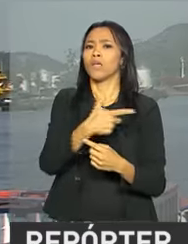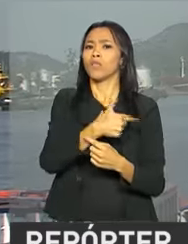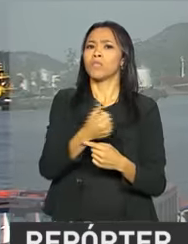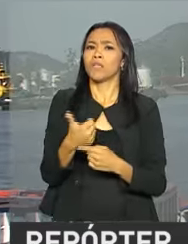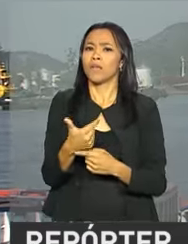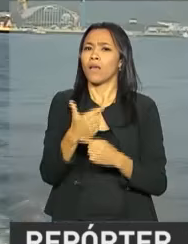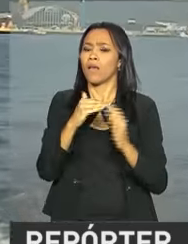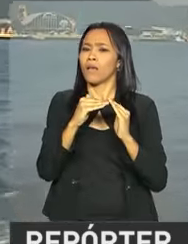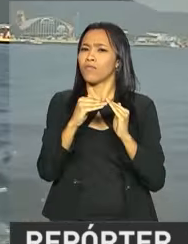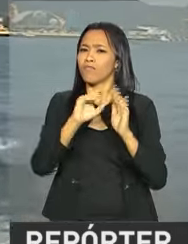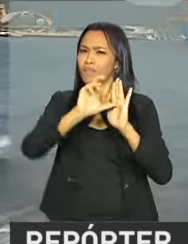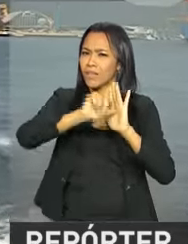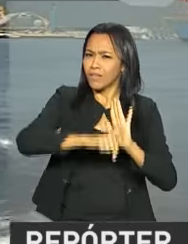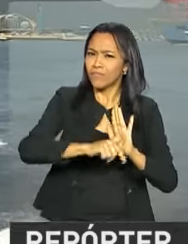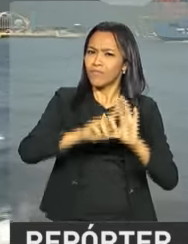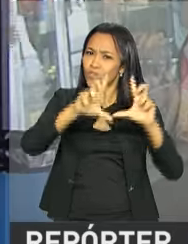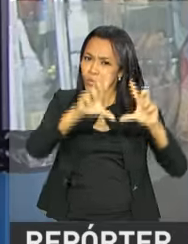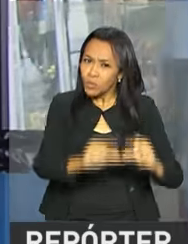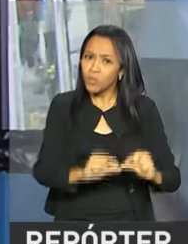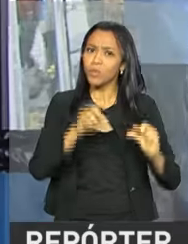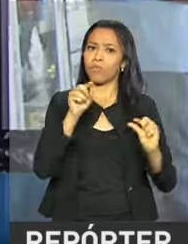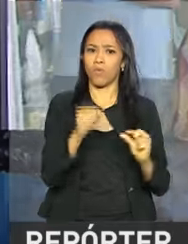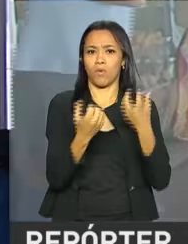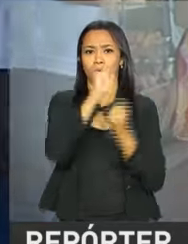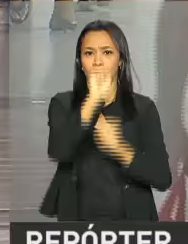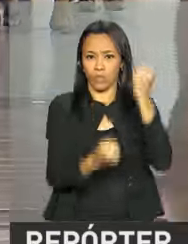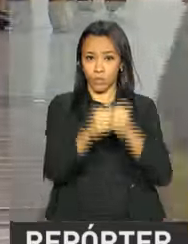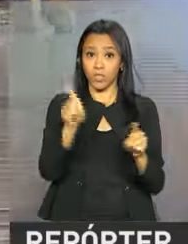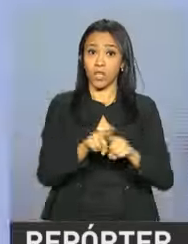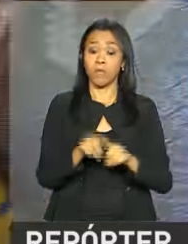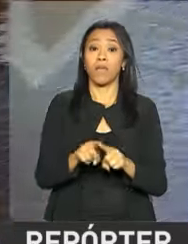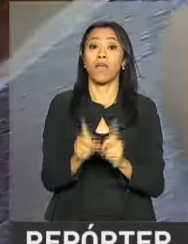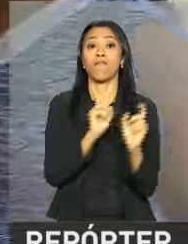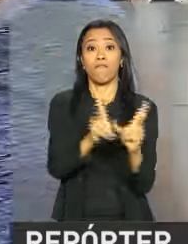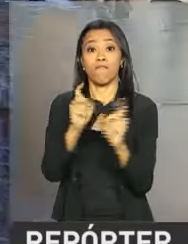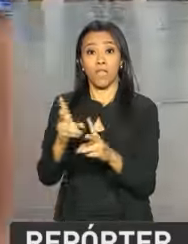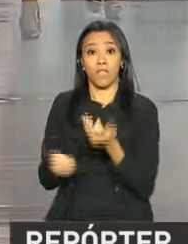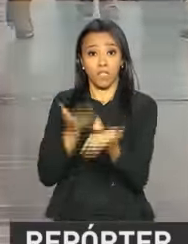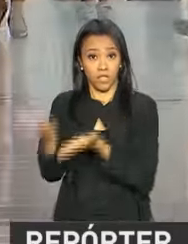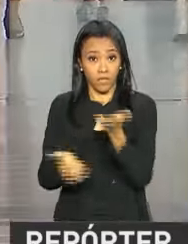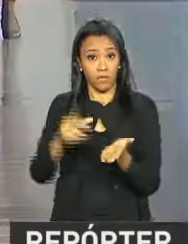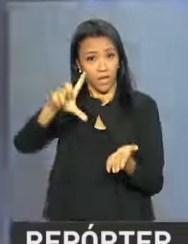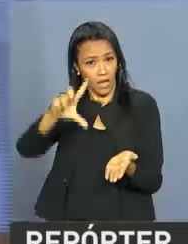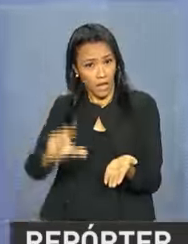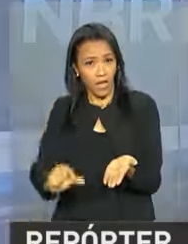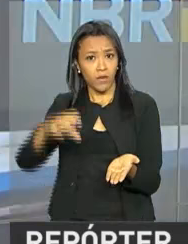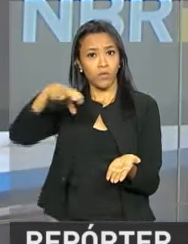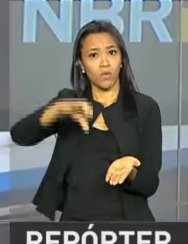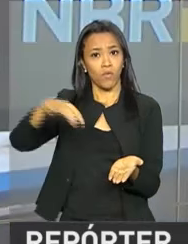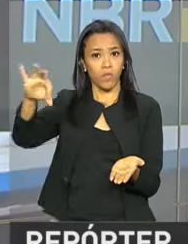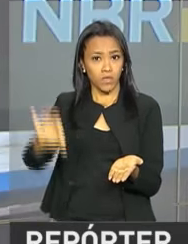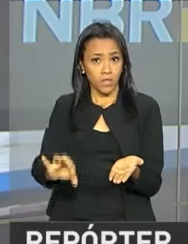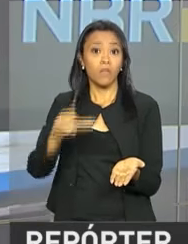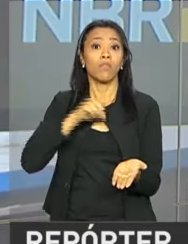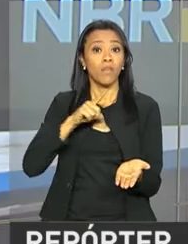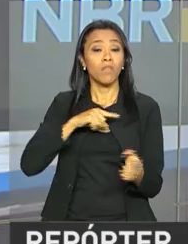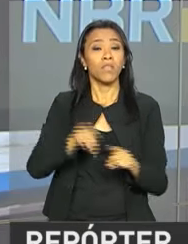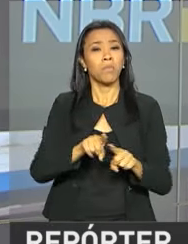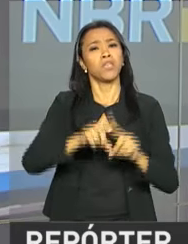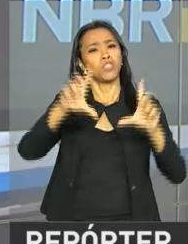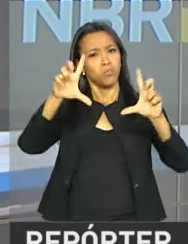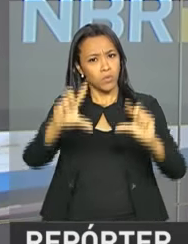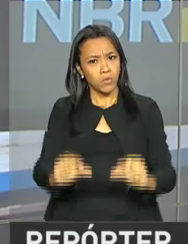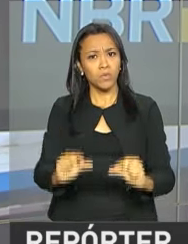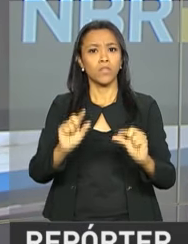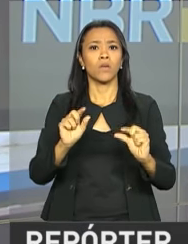7,5%. As vendas de bens e serviços caíram cerca de 9%. Houve queda também